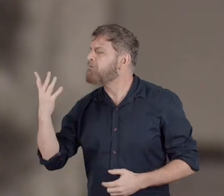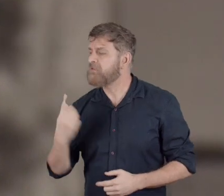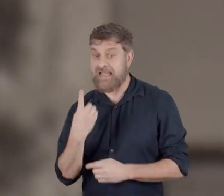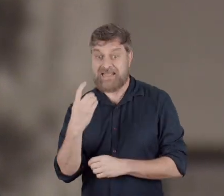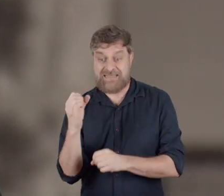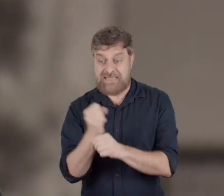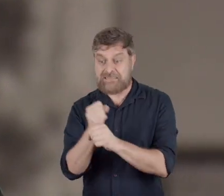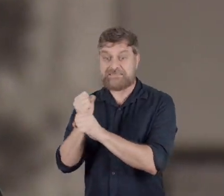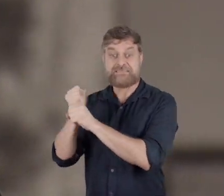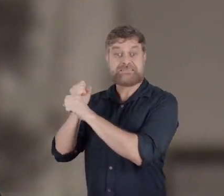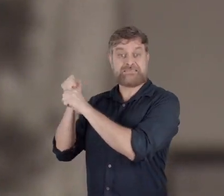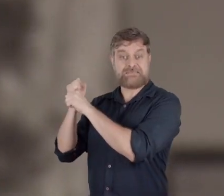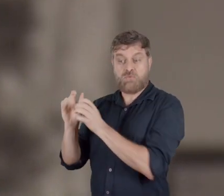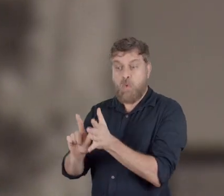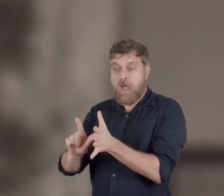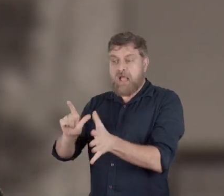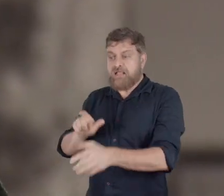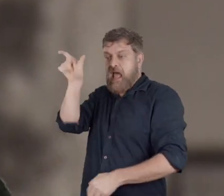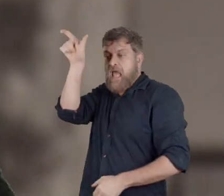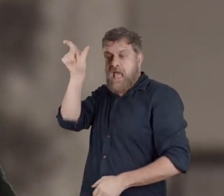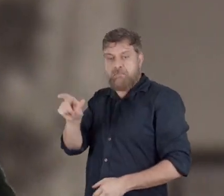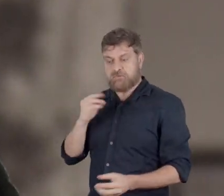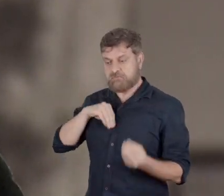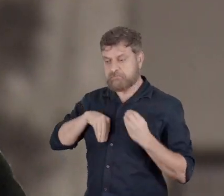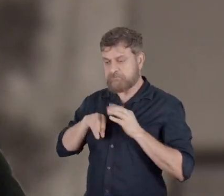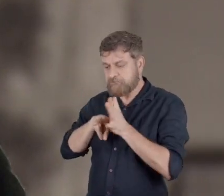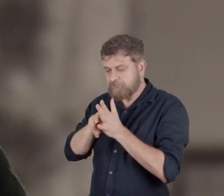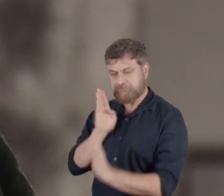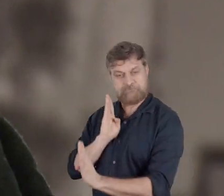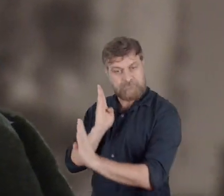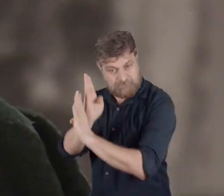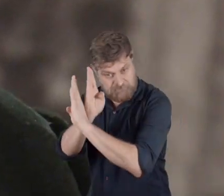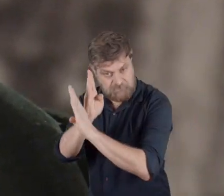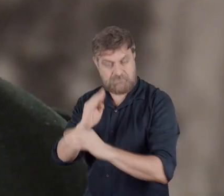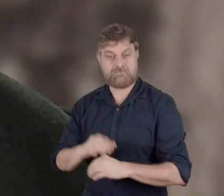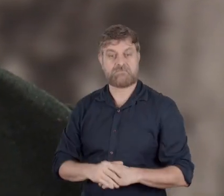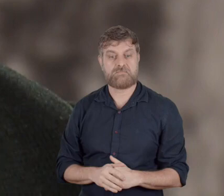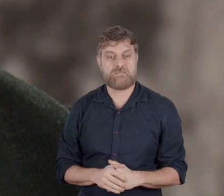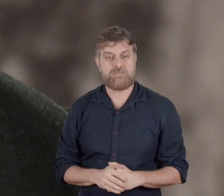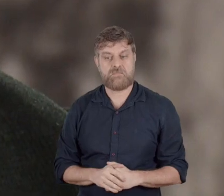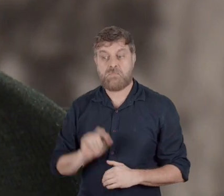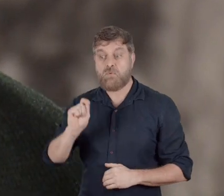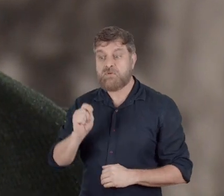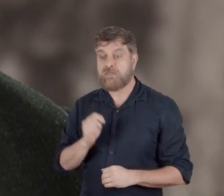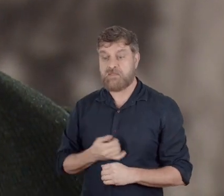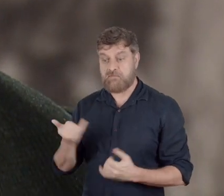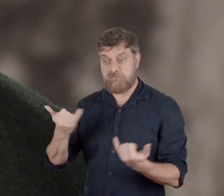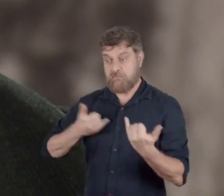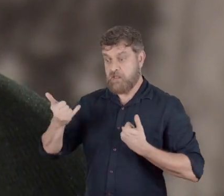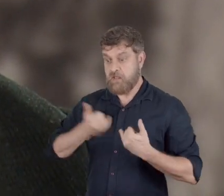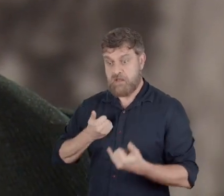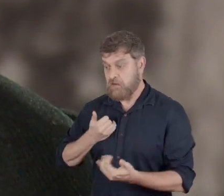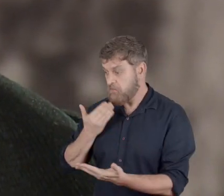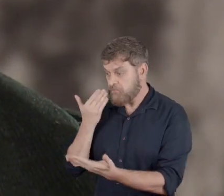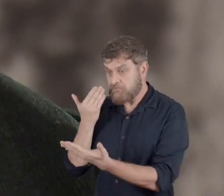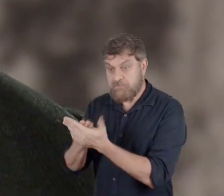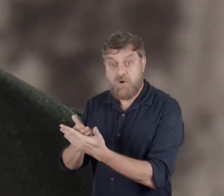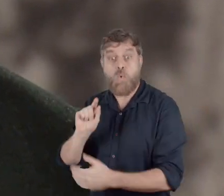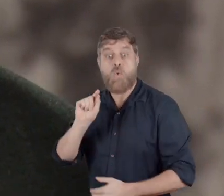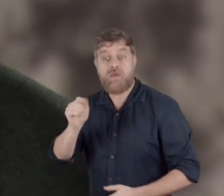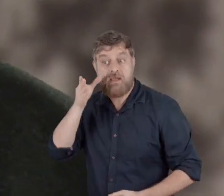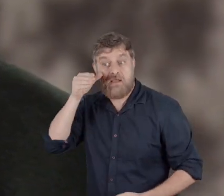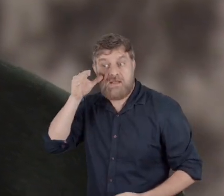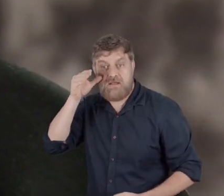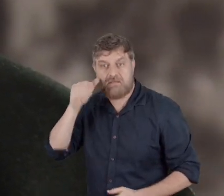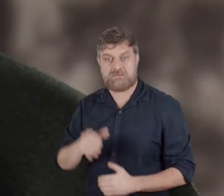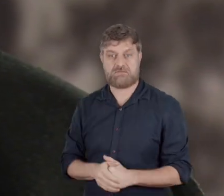o que acontecia nos 10 anos antes na vida de alguém que era diagnosticado com depressão. E o que eles disseram, o que eles